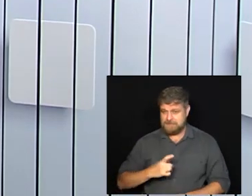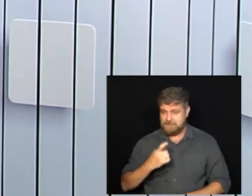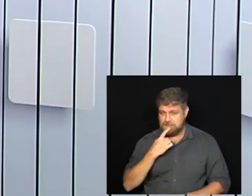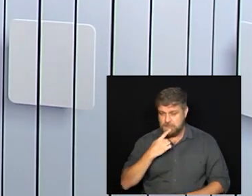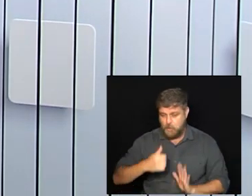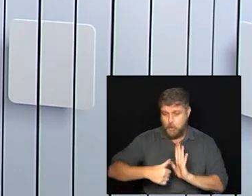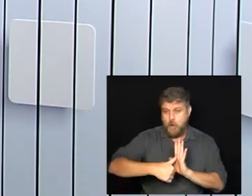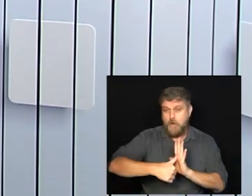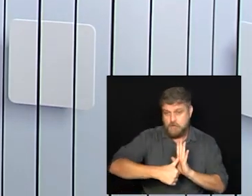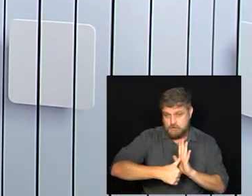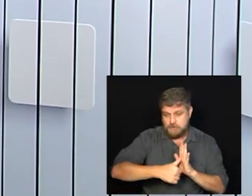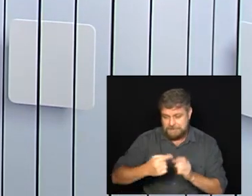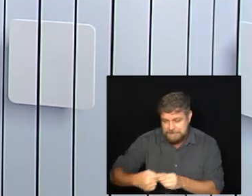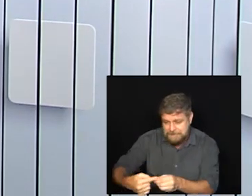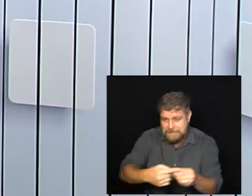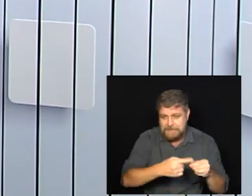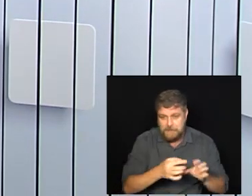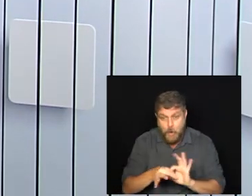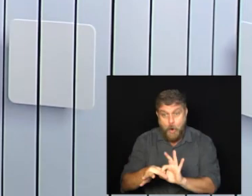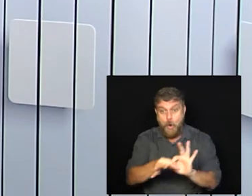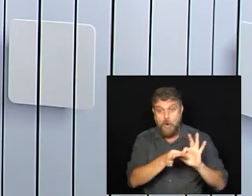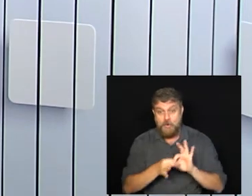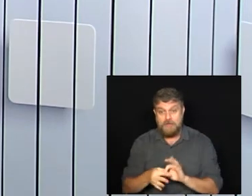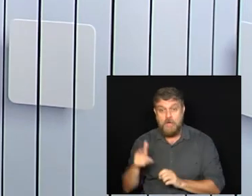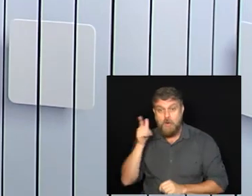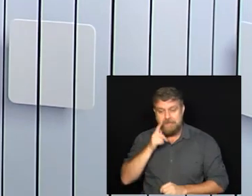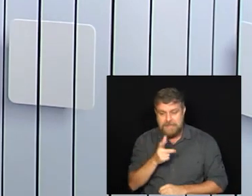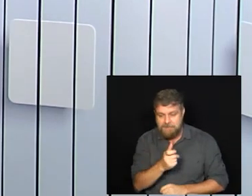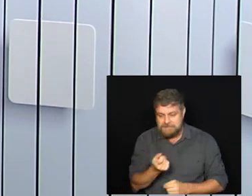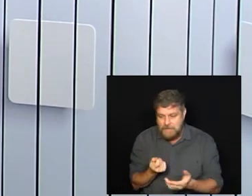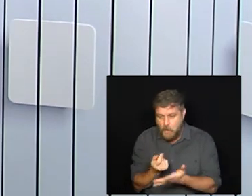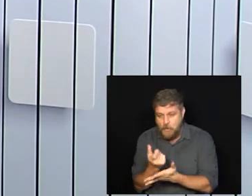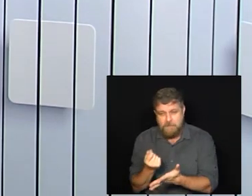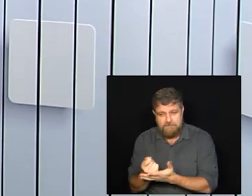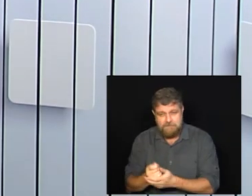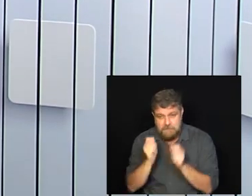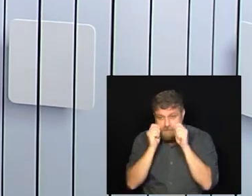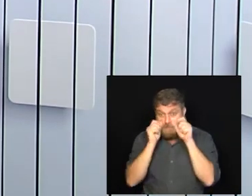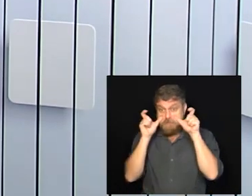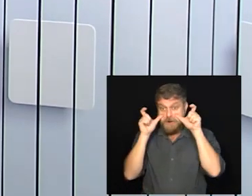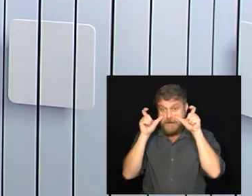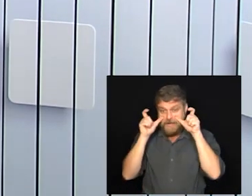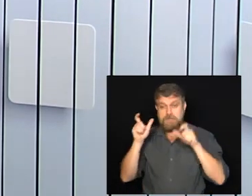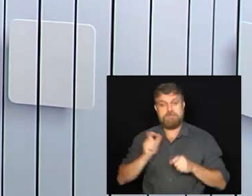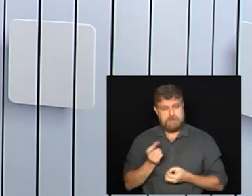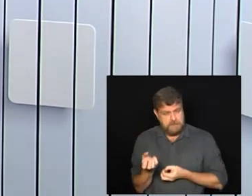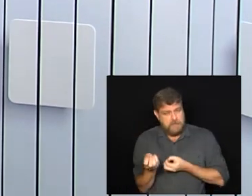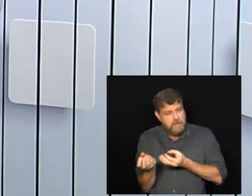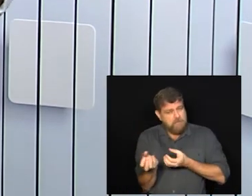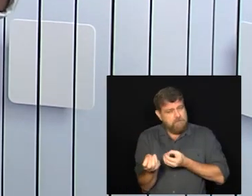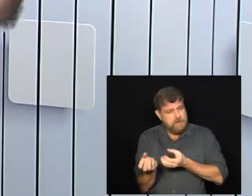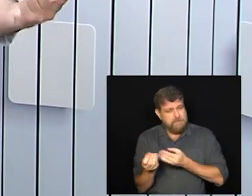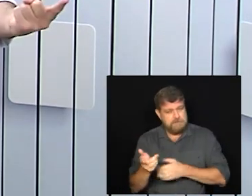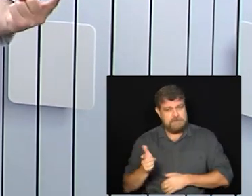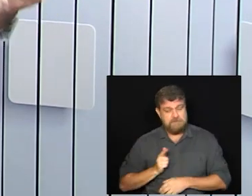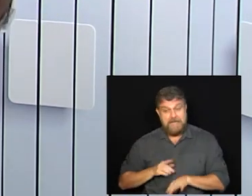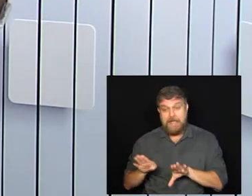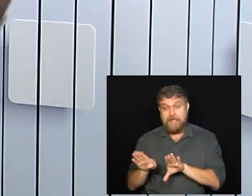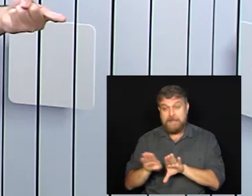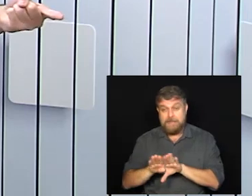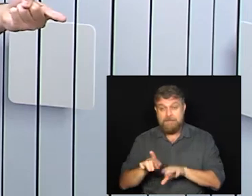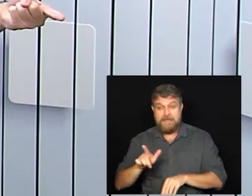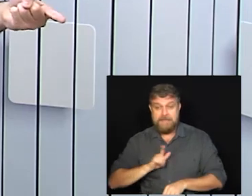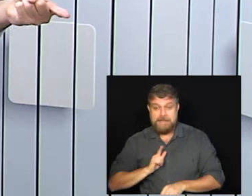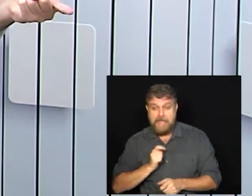no consórcio para poder adquirir vacinas, fique ligado porque nós temos muitas informações, inclusive